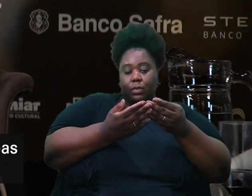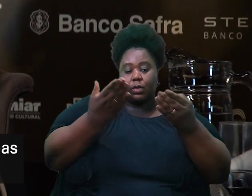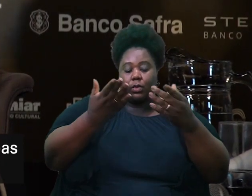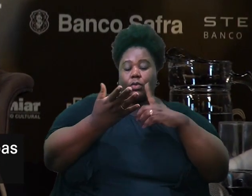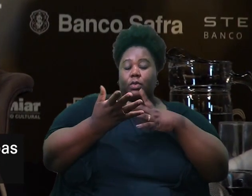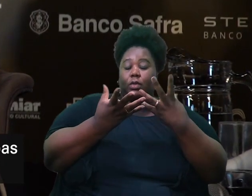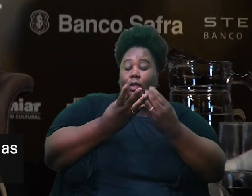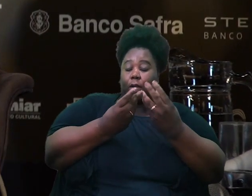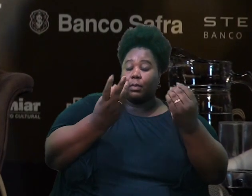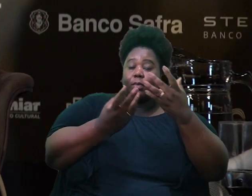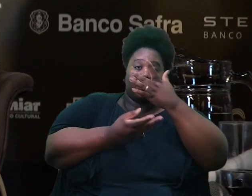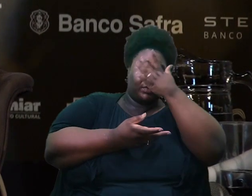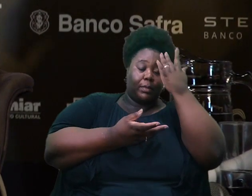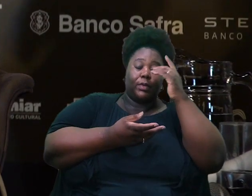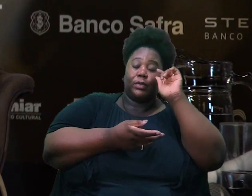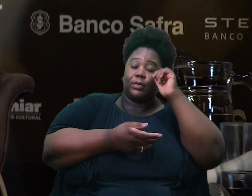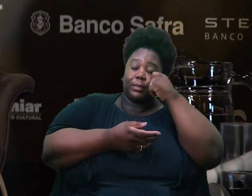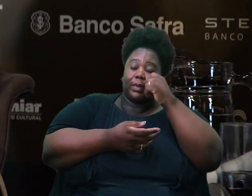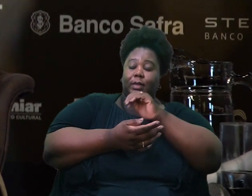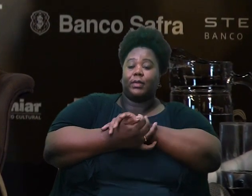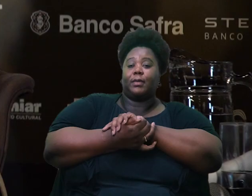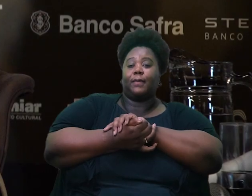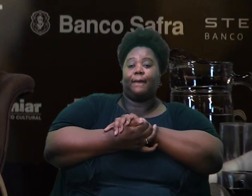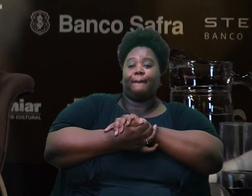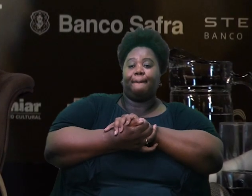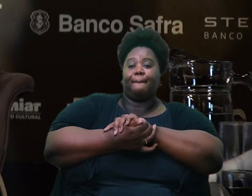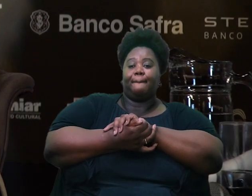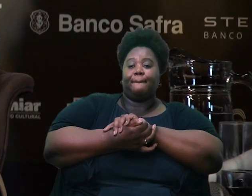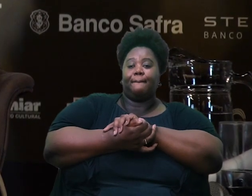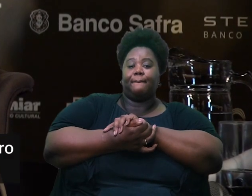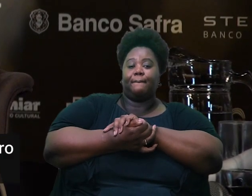pretas doutoradas, né?